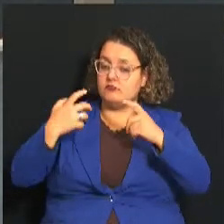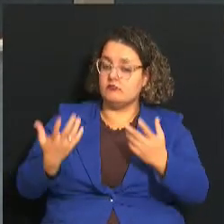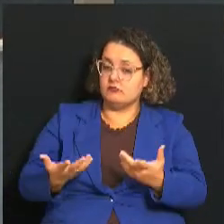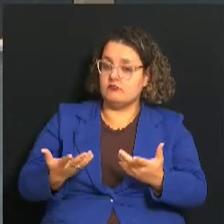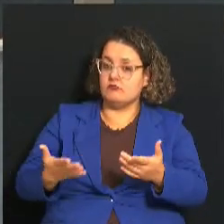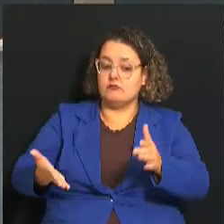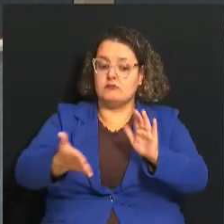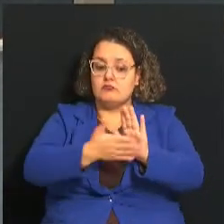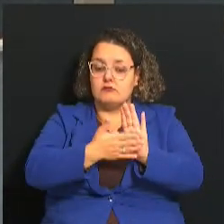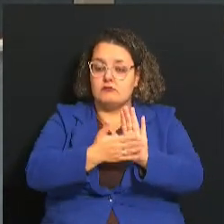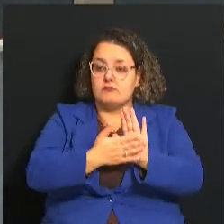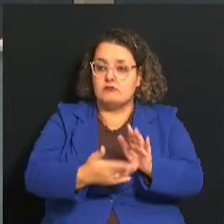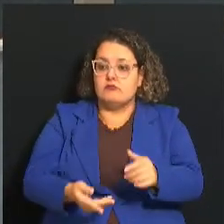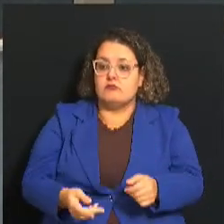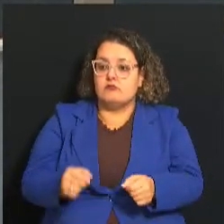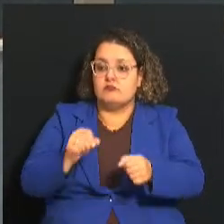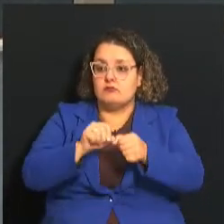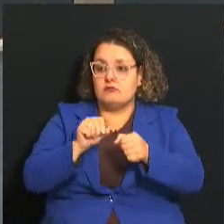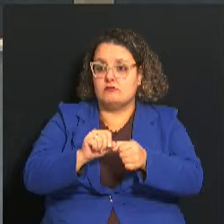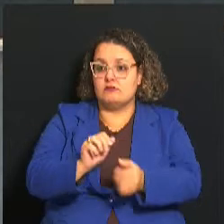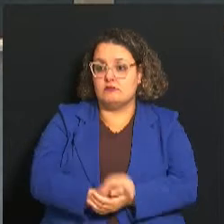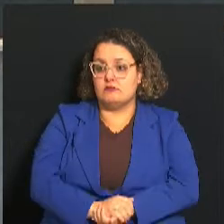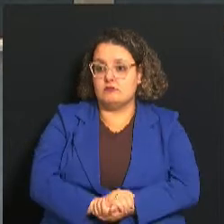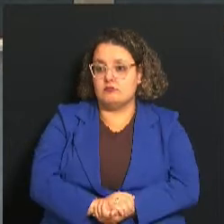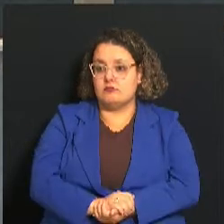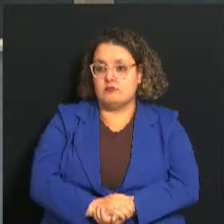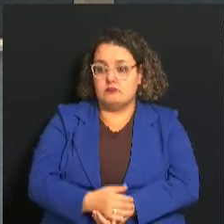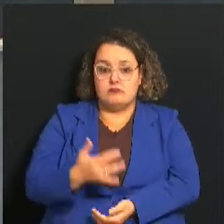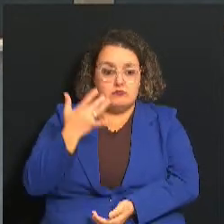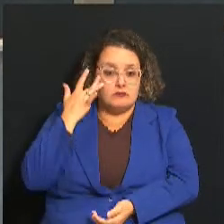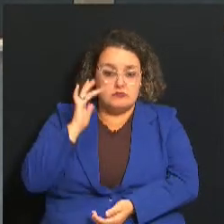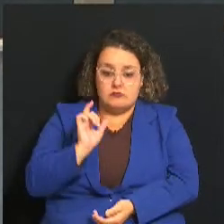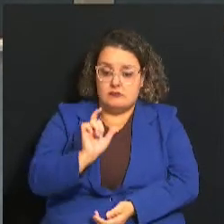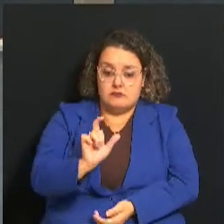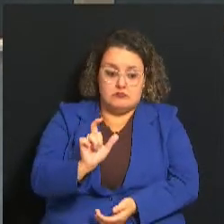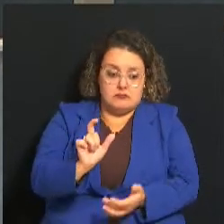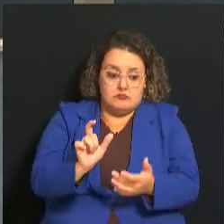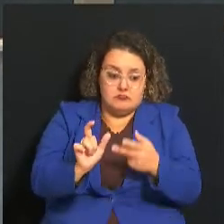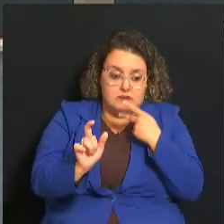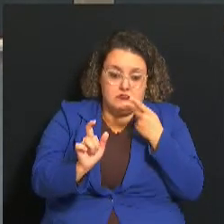são... Eu não sei nem o termo que eu colocaria, mas o